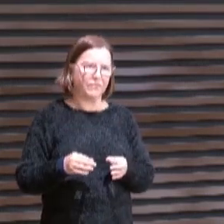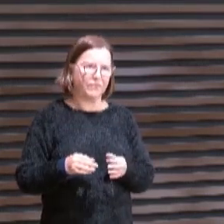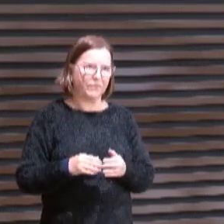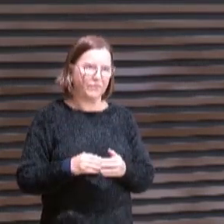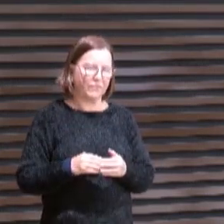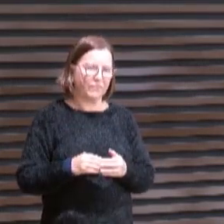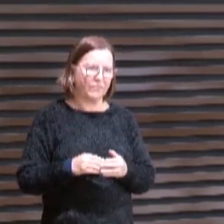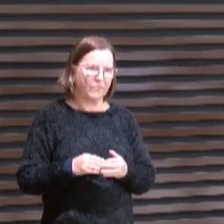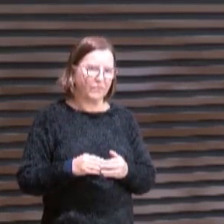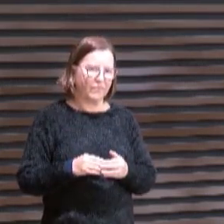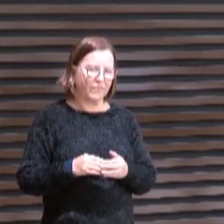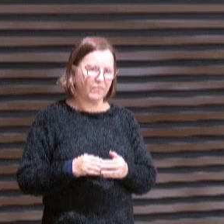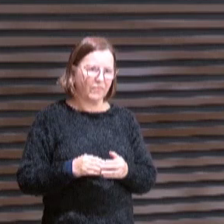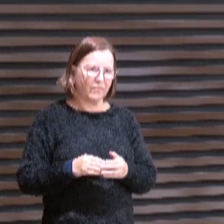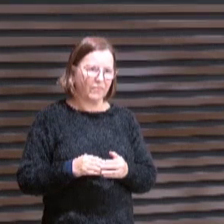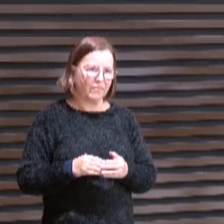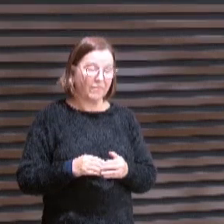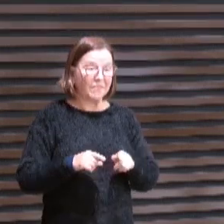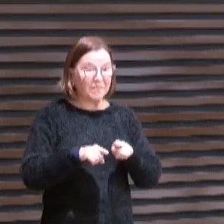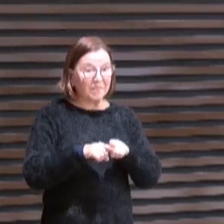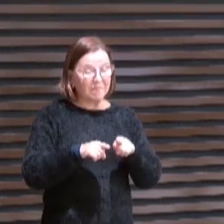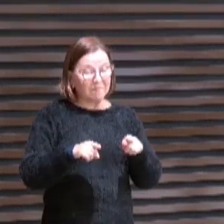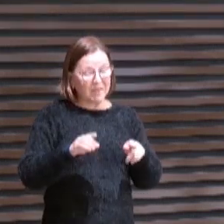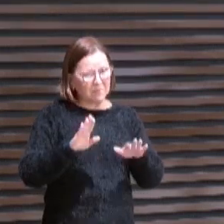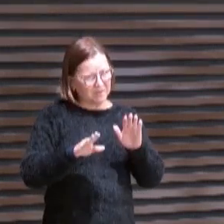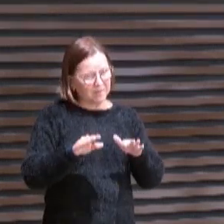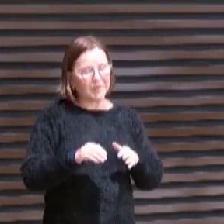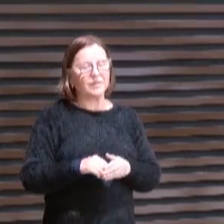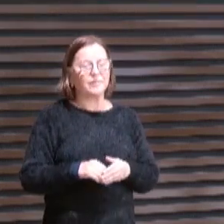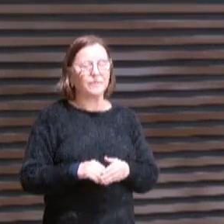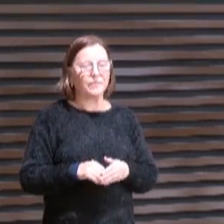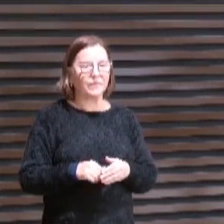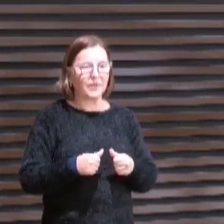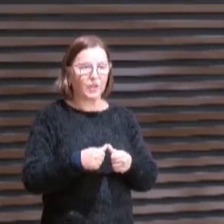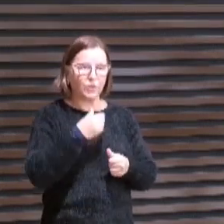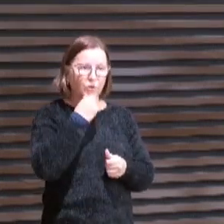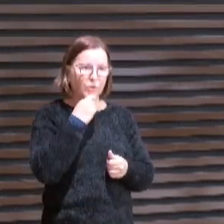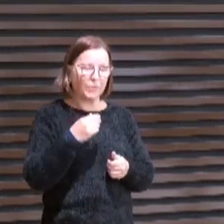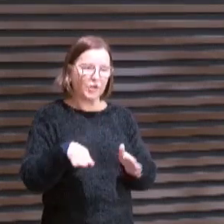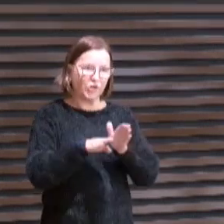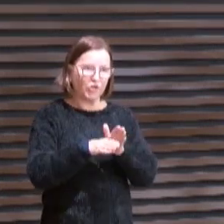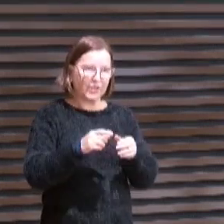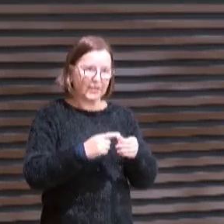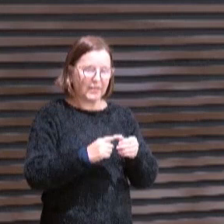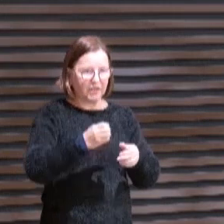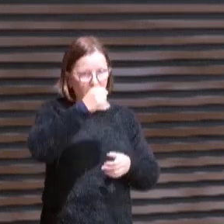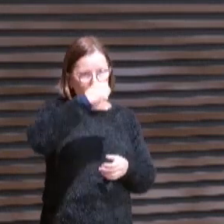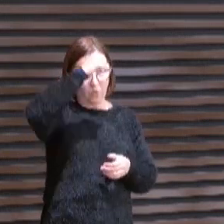são confiáveis, mas é por aí. Ele chega em Roma no momento em que a cidade